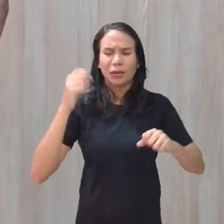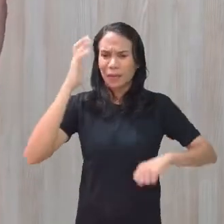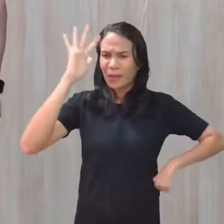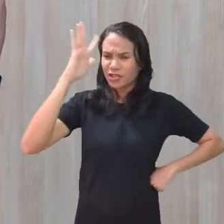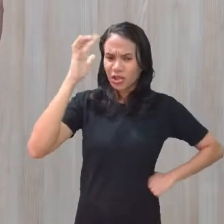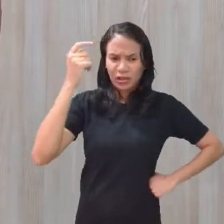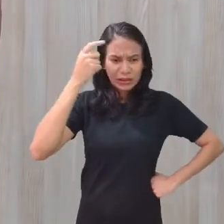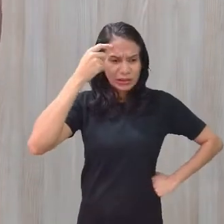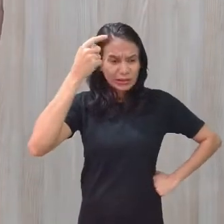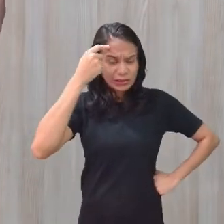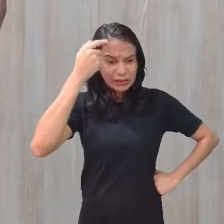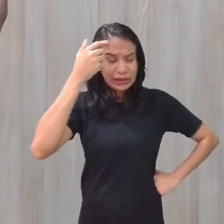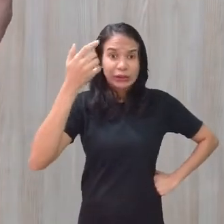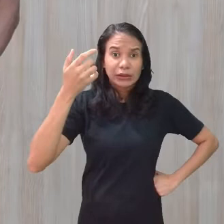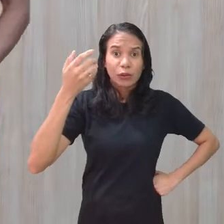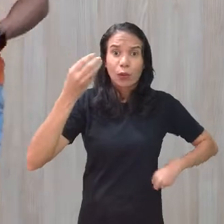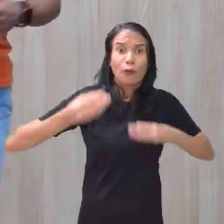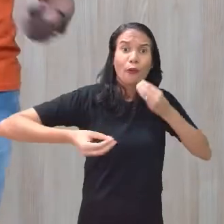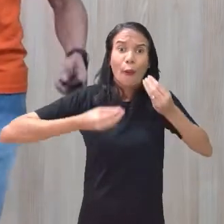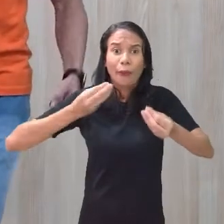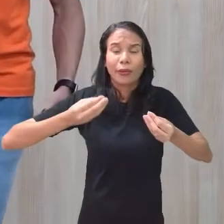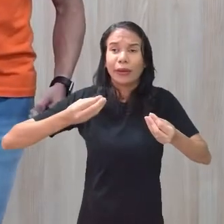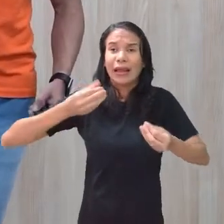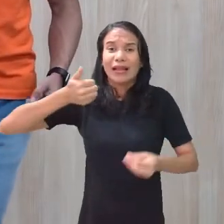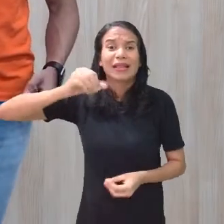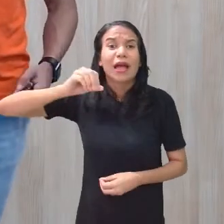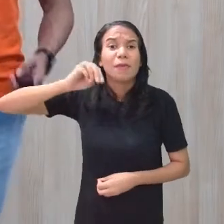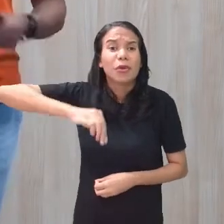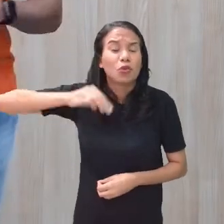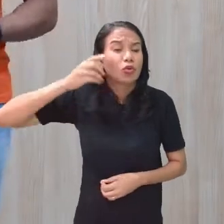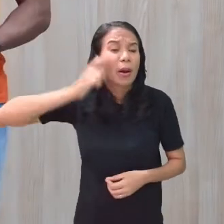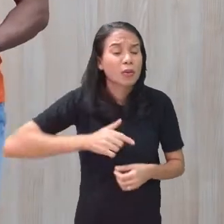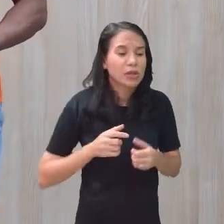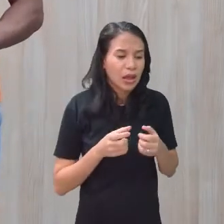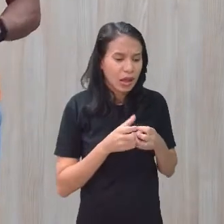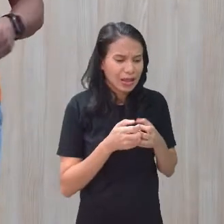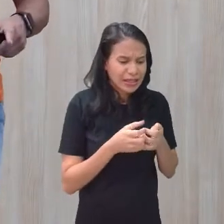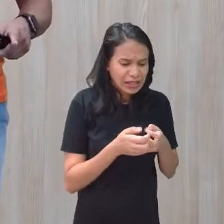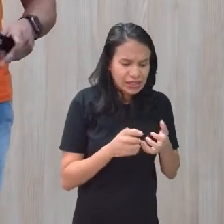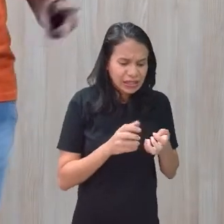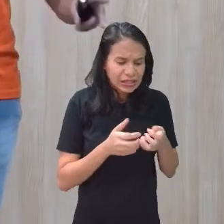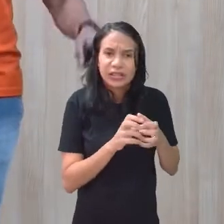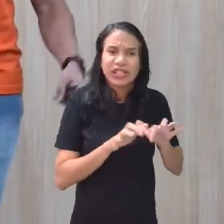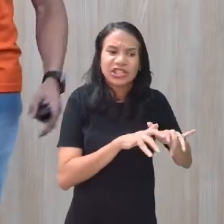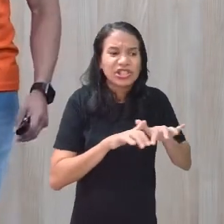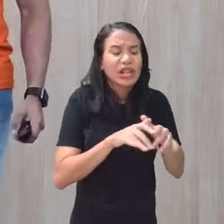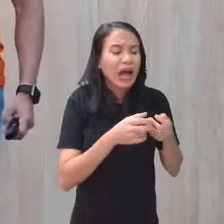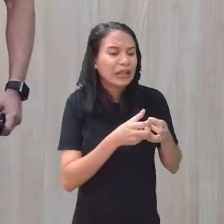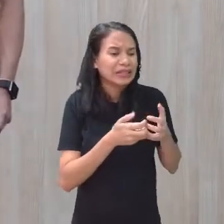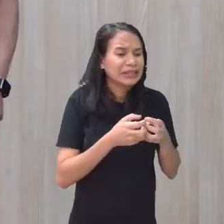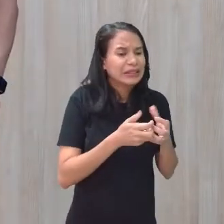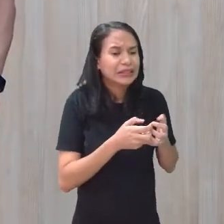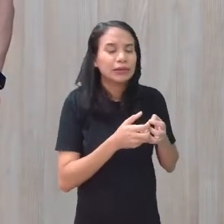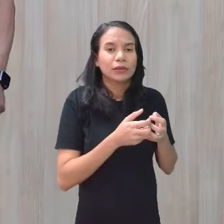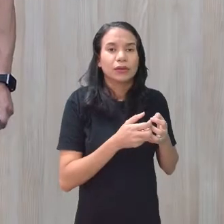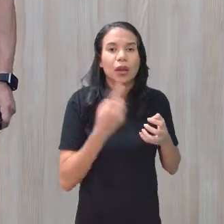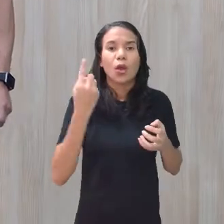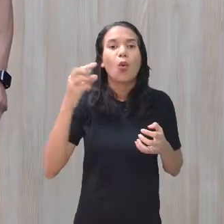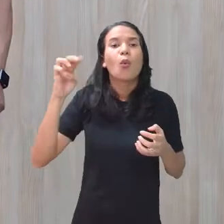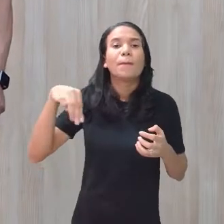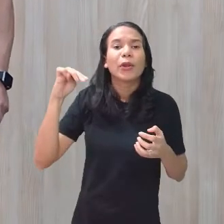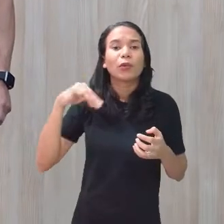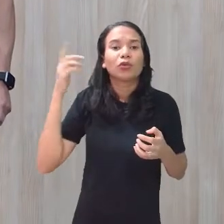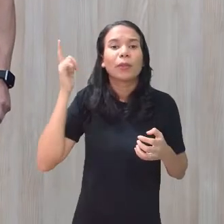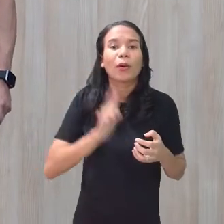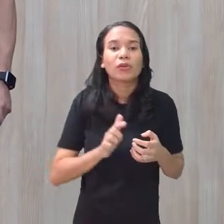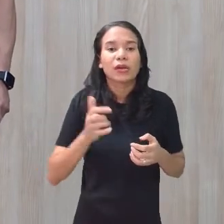Imagina aí, você ia gastar 10 minutos para digitar o número, né, por extenso, e 1 minuto